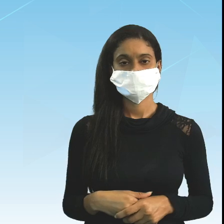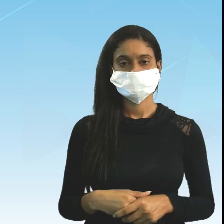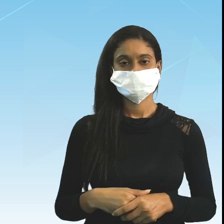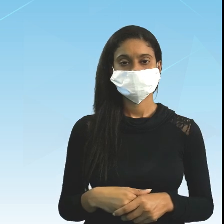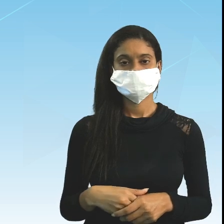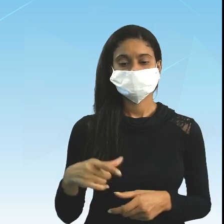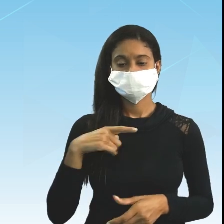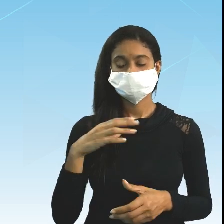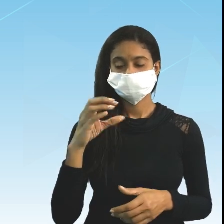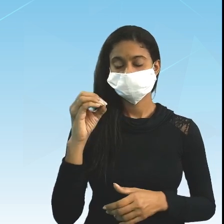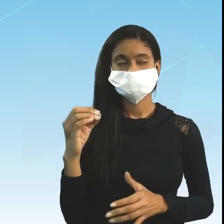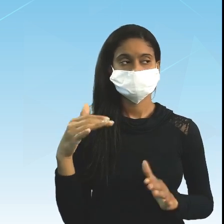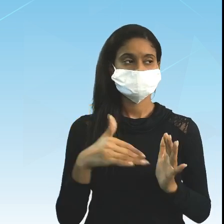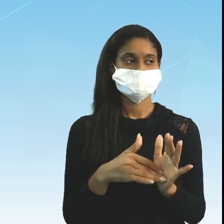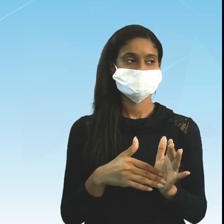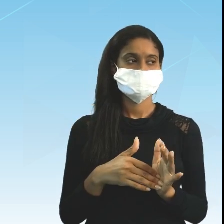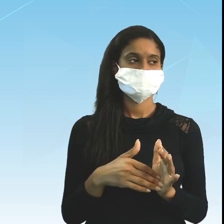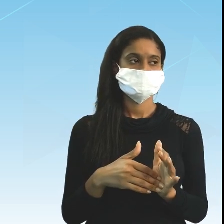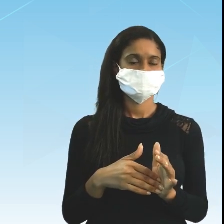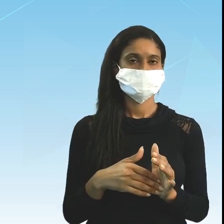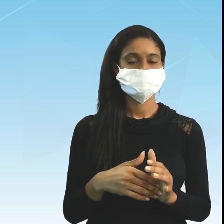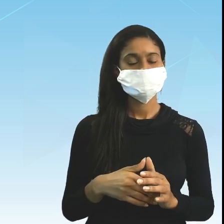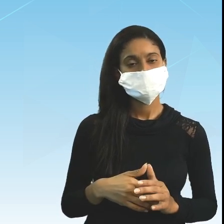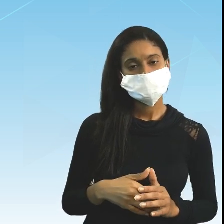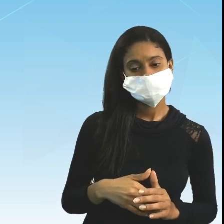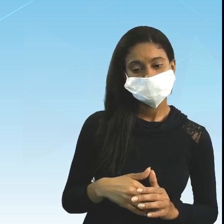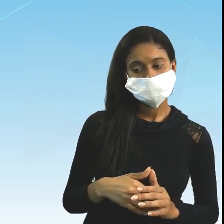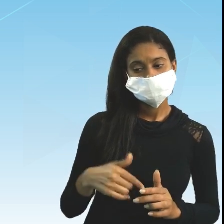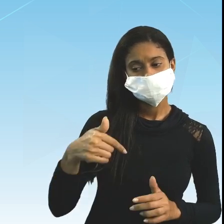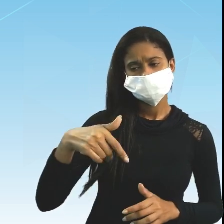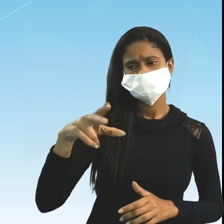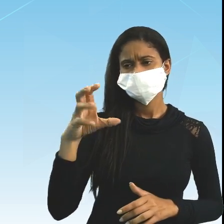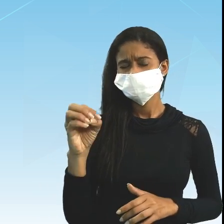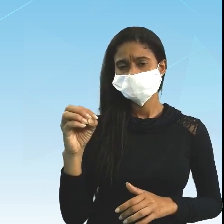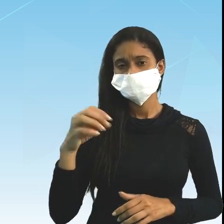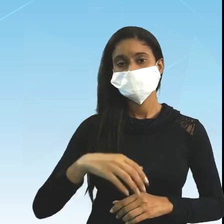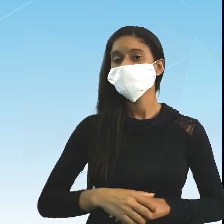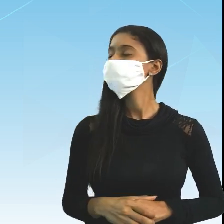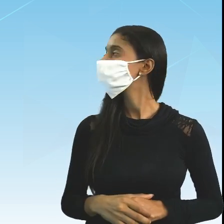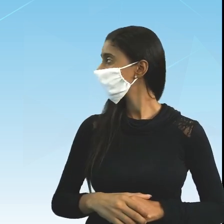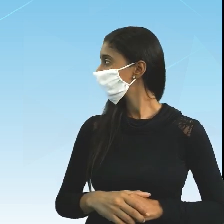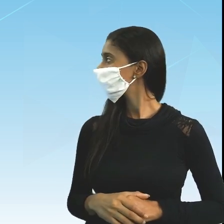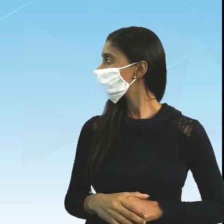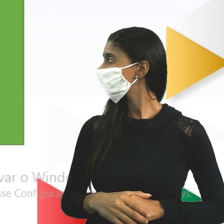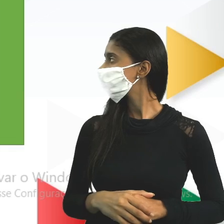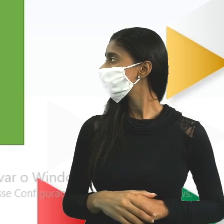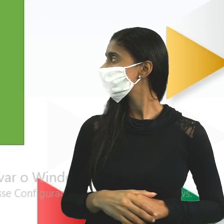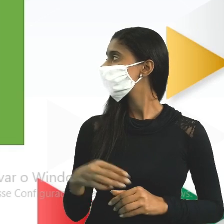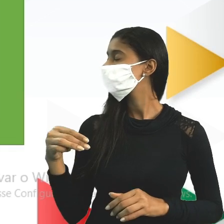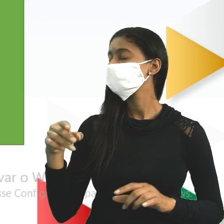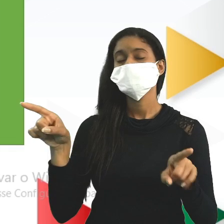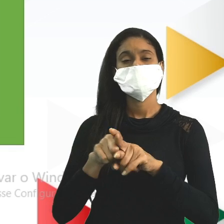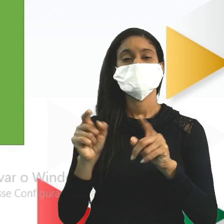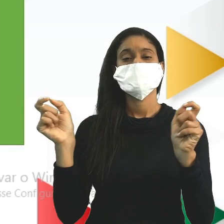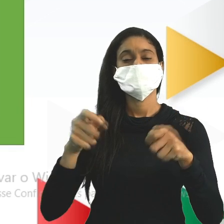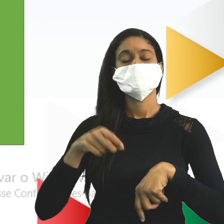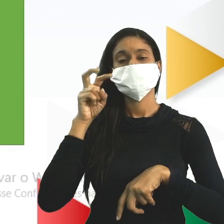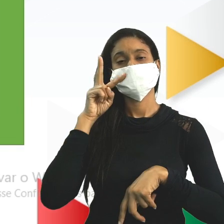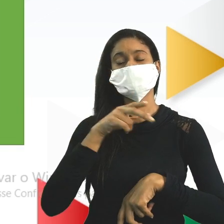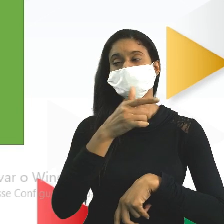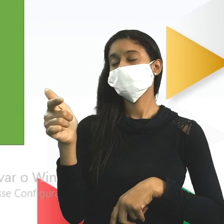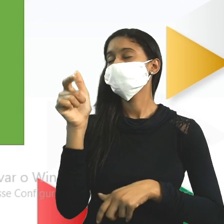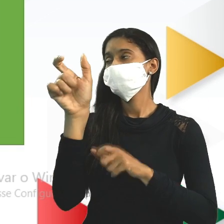de 0 a 750 metros. E tem outra forma de ver também baixo. Portanto,